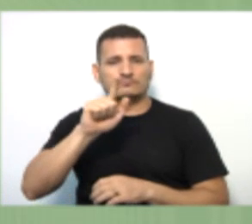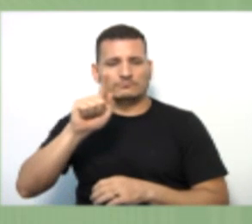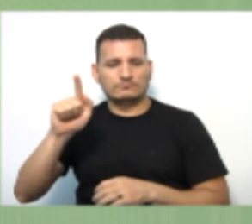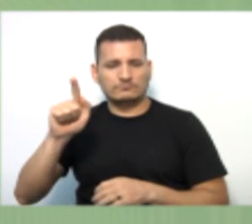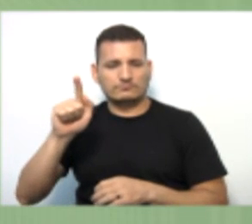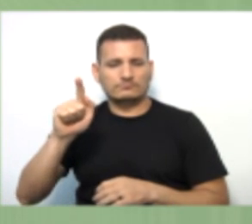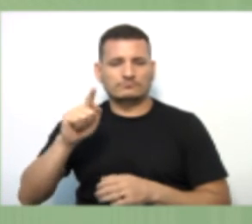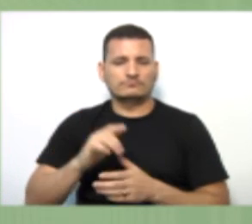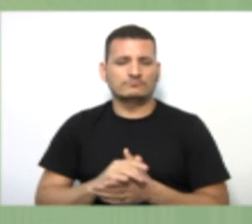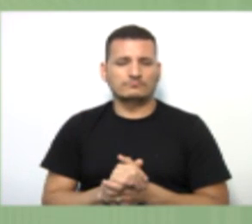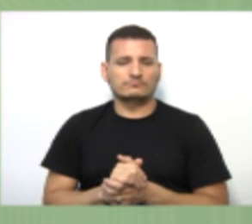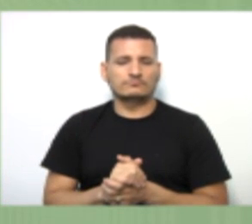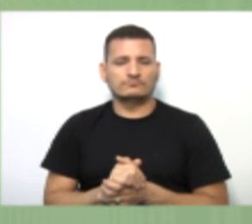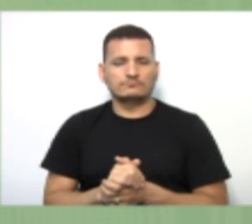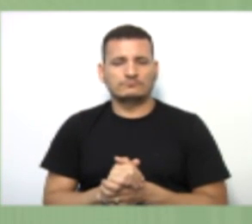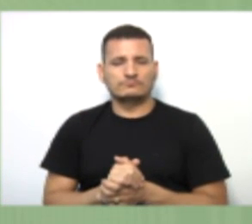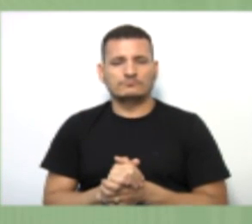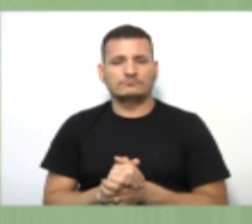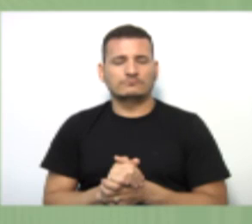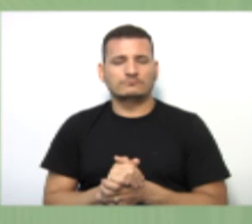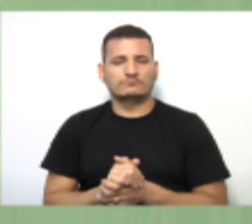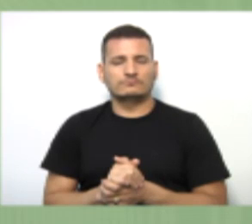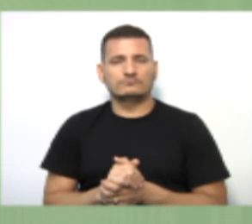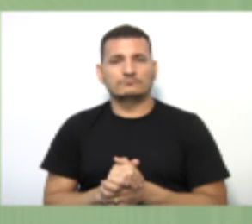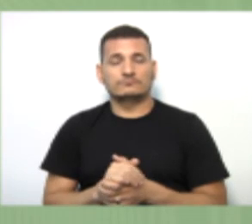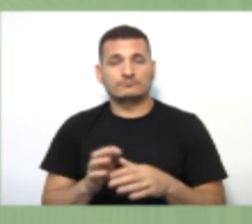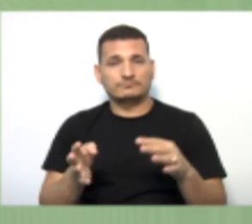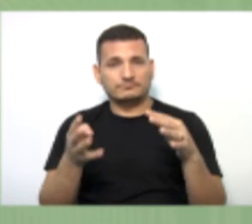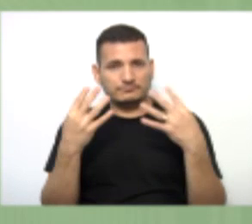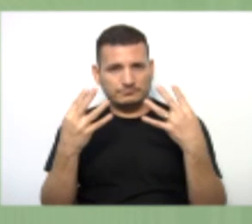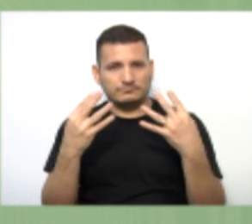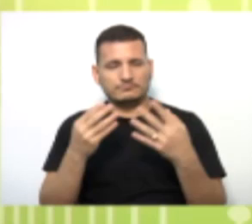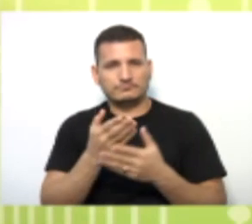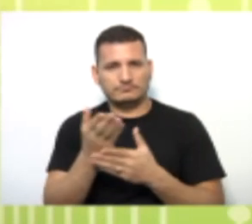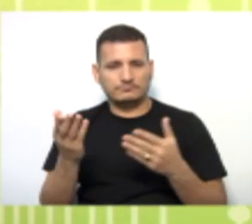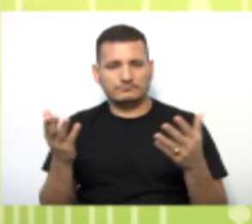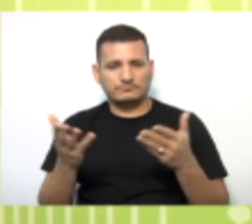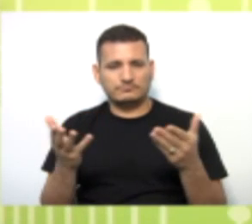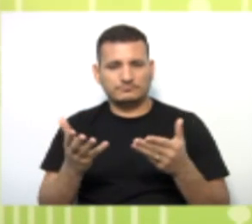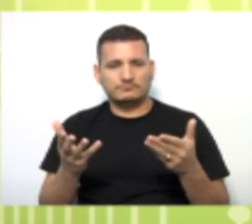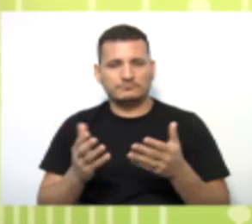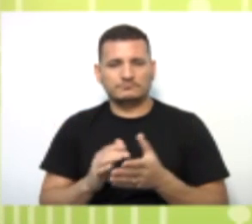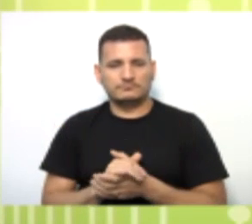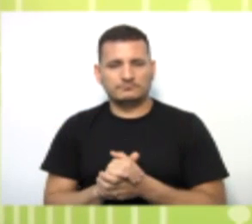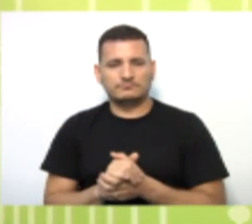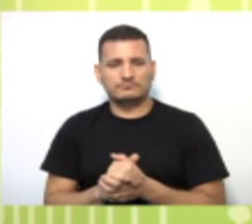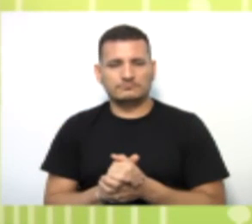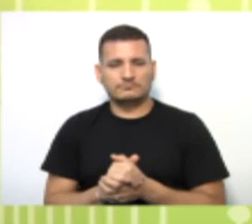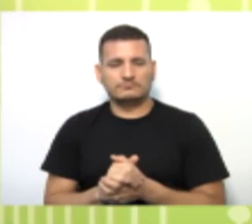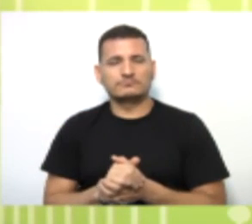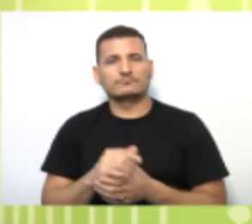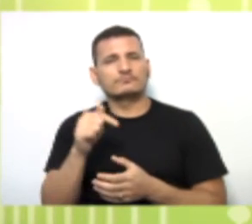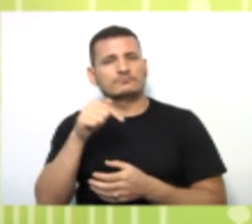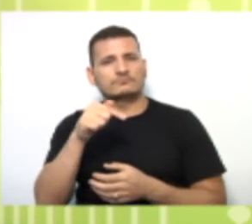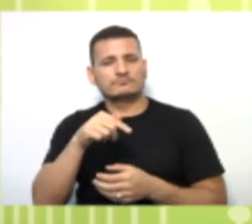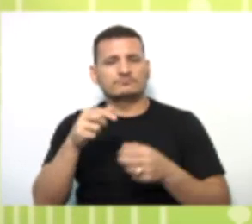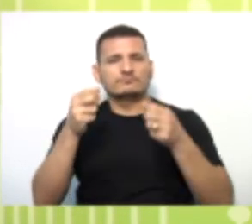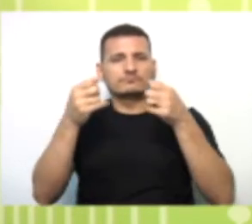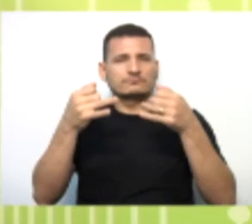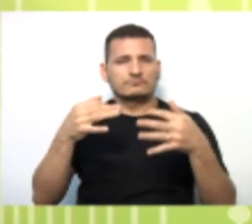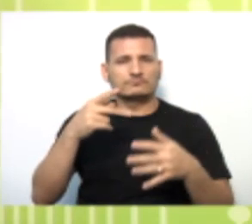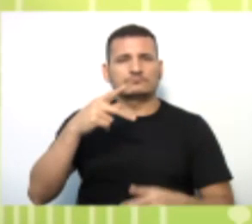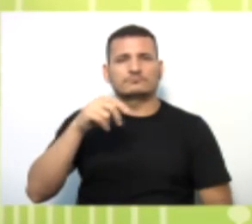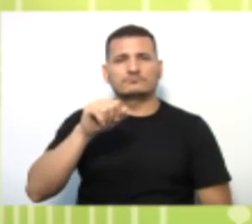pessoal. Aí eu quero a atenção de vocês aqui agora, para mim. Vamos lá. Aqui eu falei de